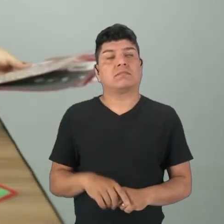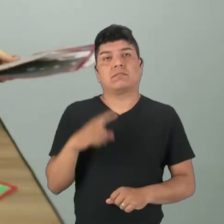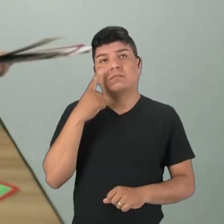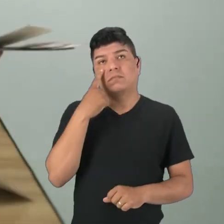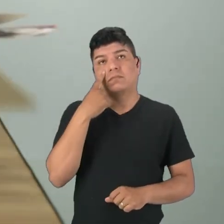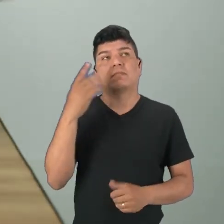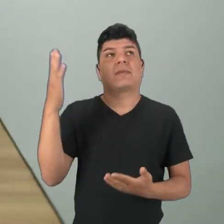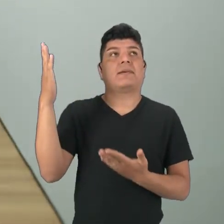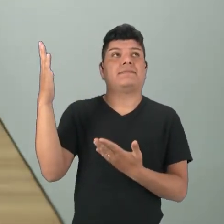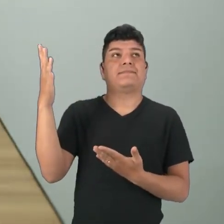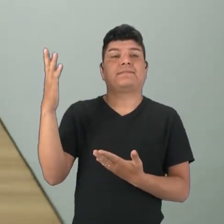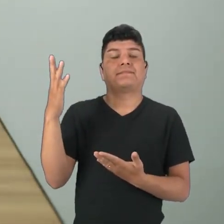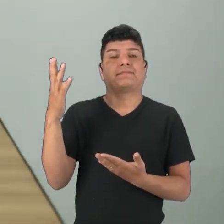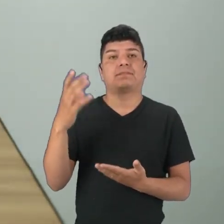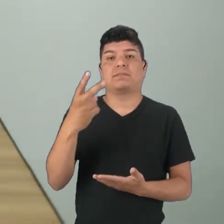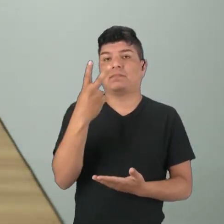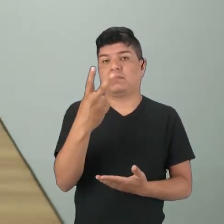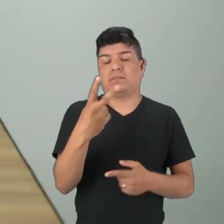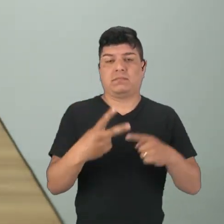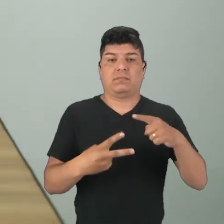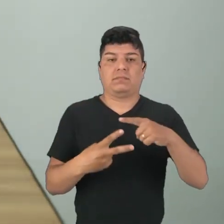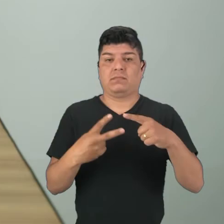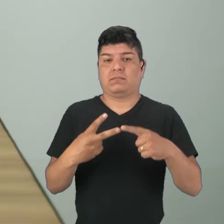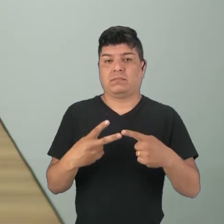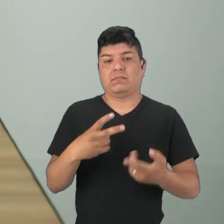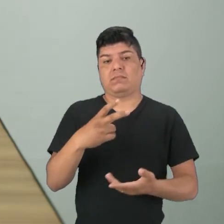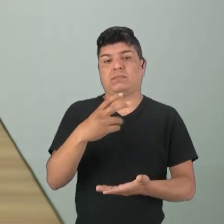Vamos ver aqui, 2 copos com água.